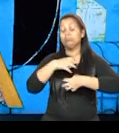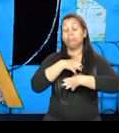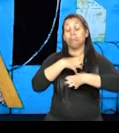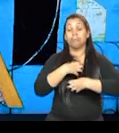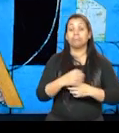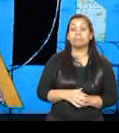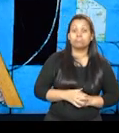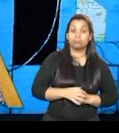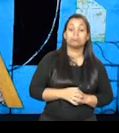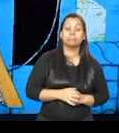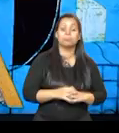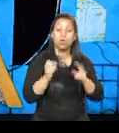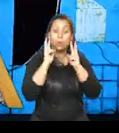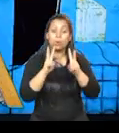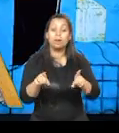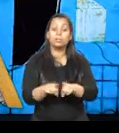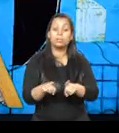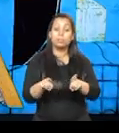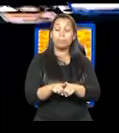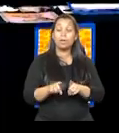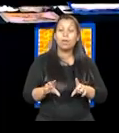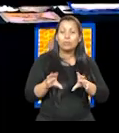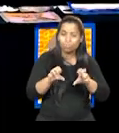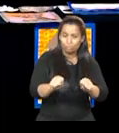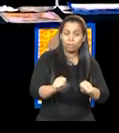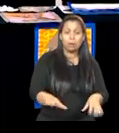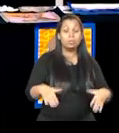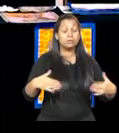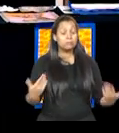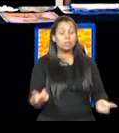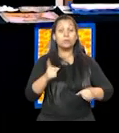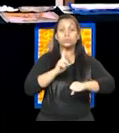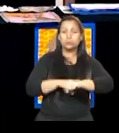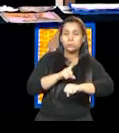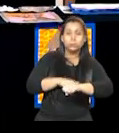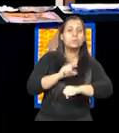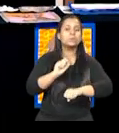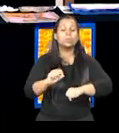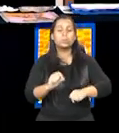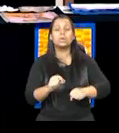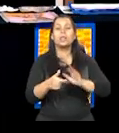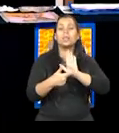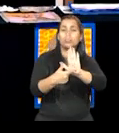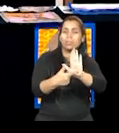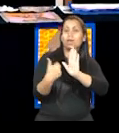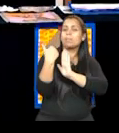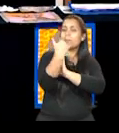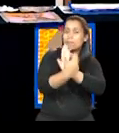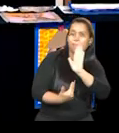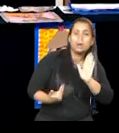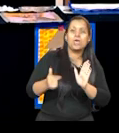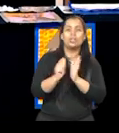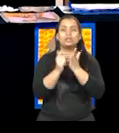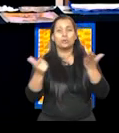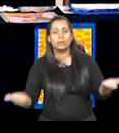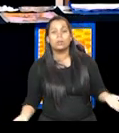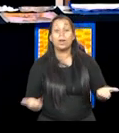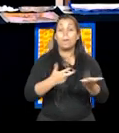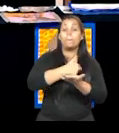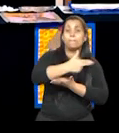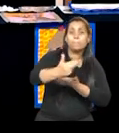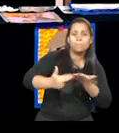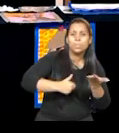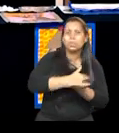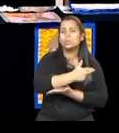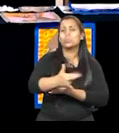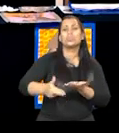sensações, tanto ao olhar quanto ao tocar. Então, nesse momento, começou a aparecer nas telas jornais, pinturas